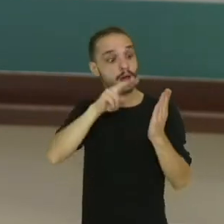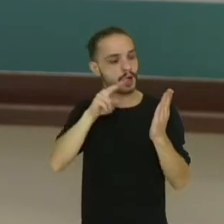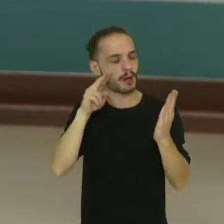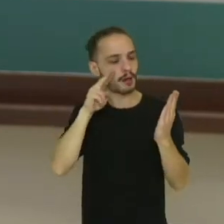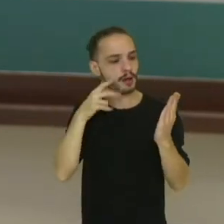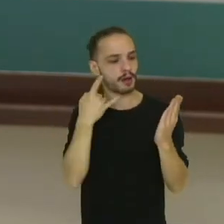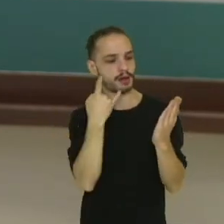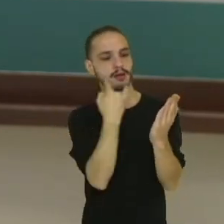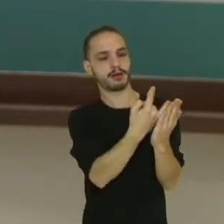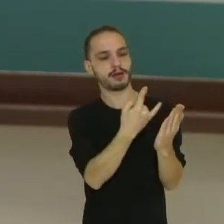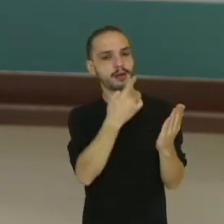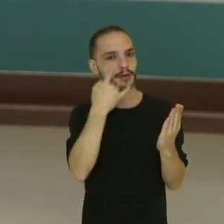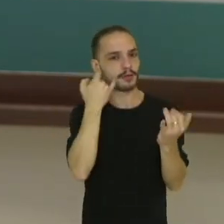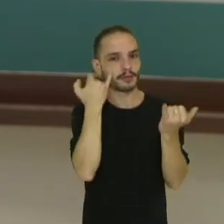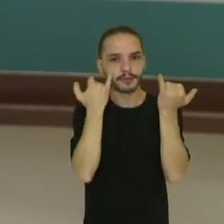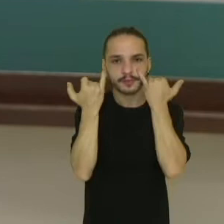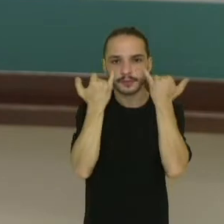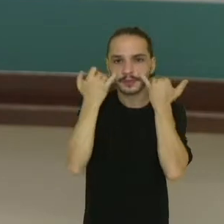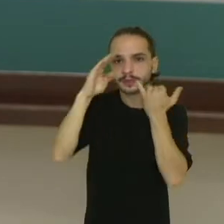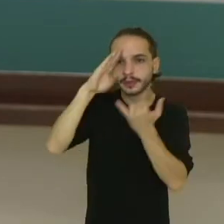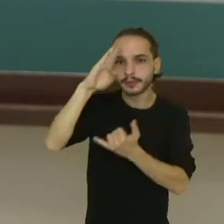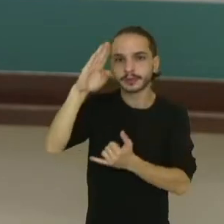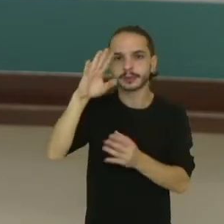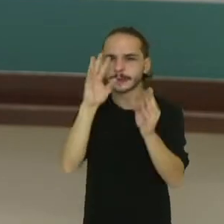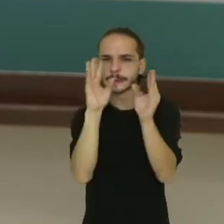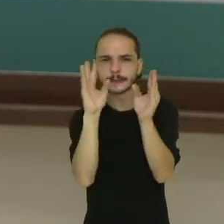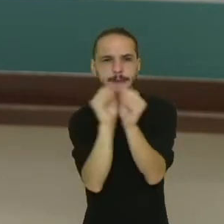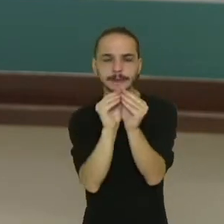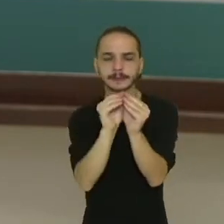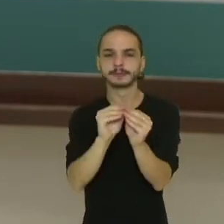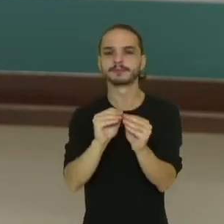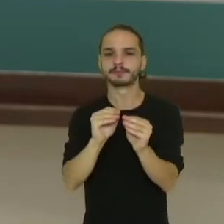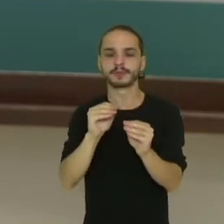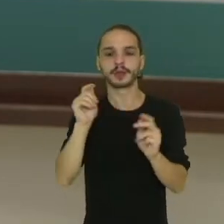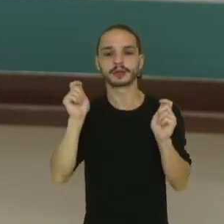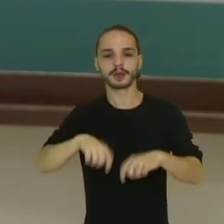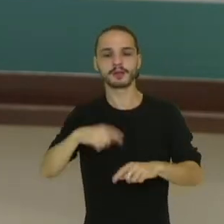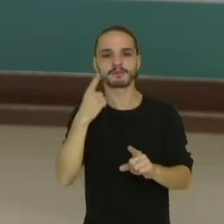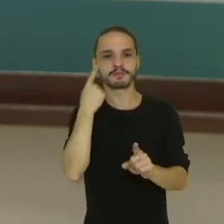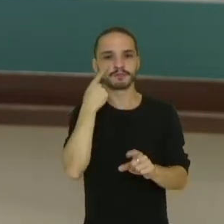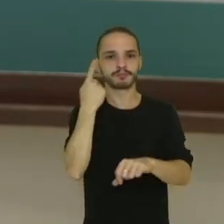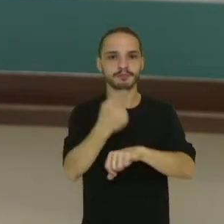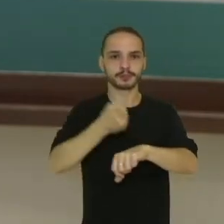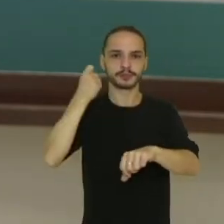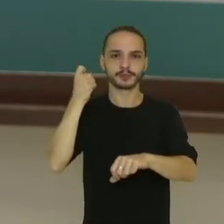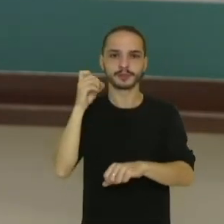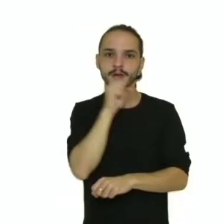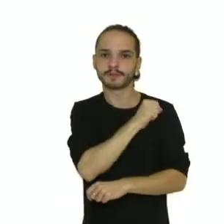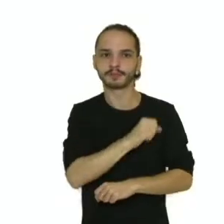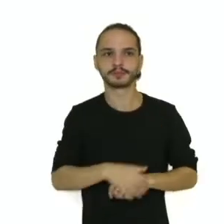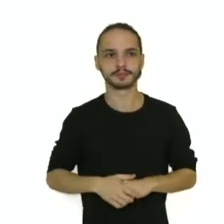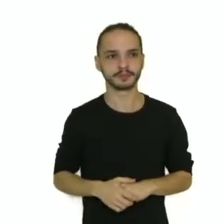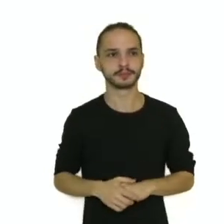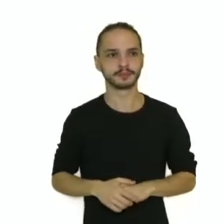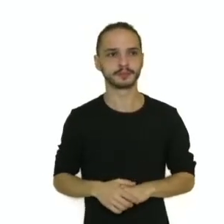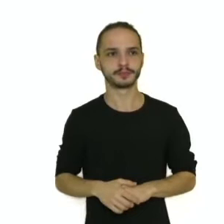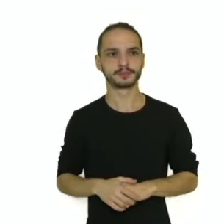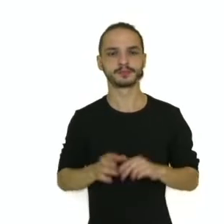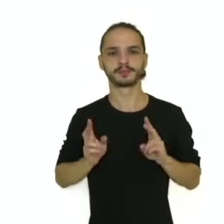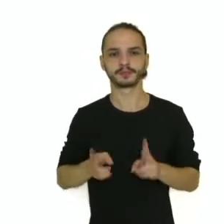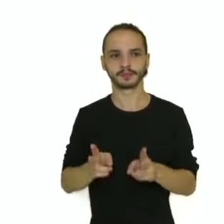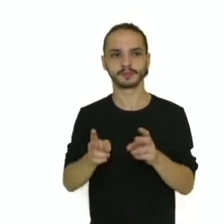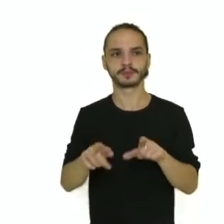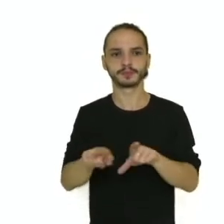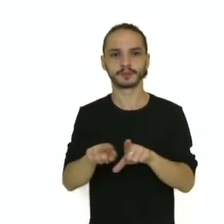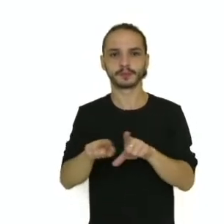com as informações principais de uma forma bem resumida, bem sintetizada, certo? Continuando aqui, a gente pode